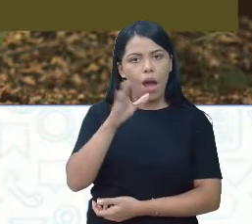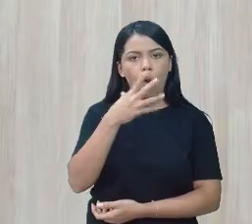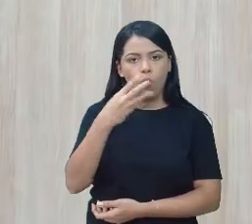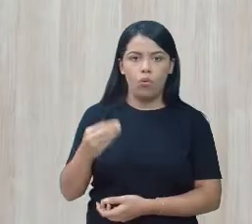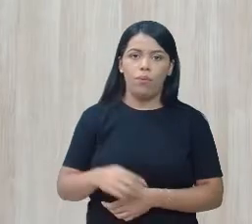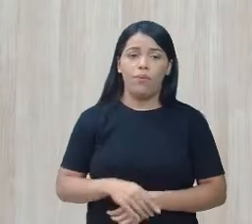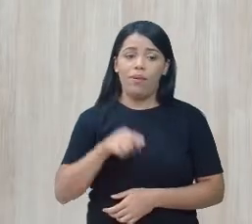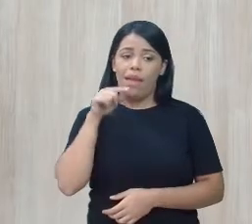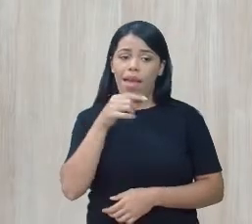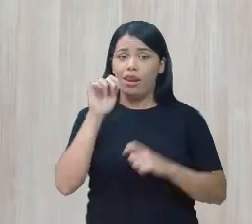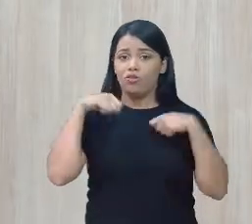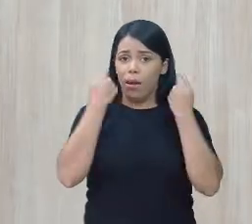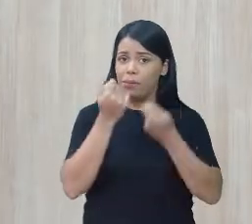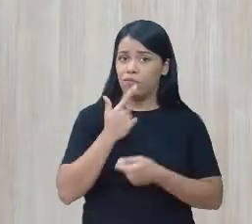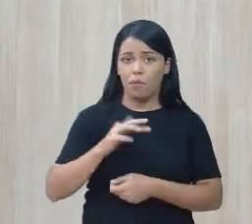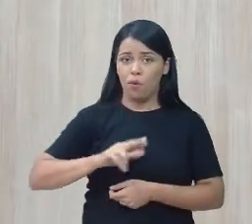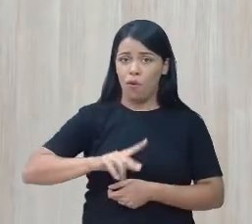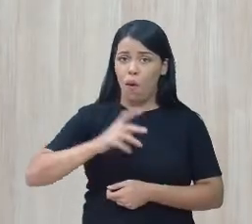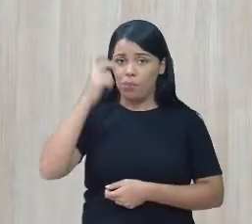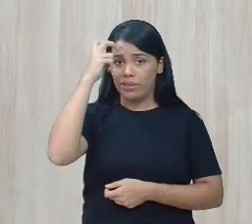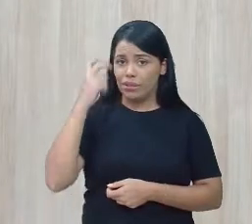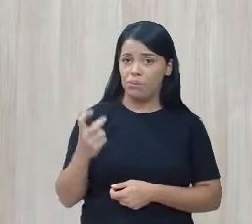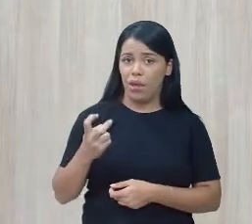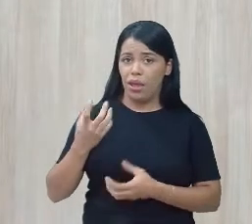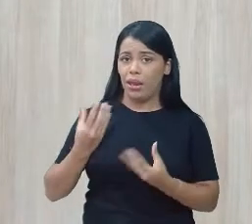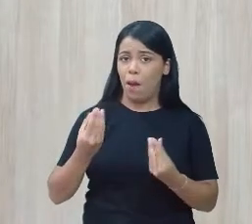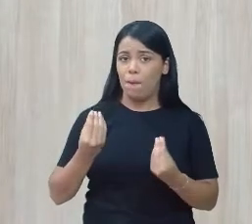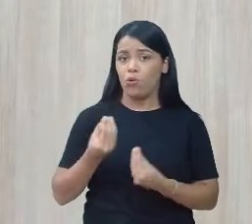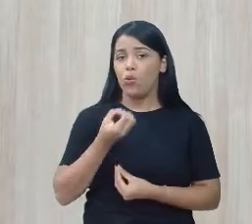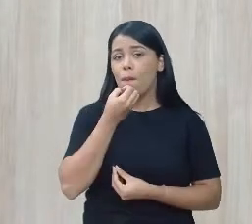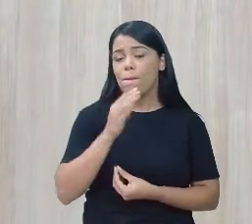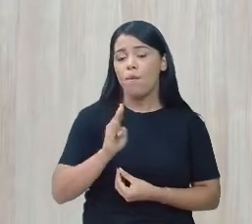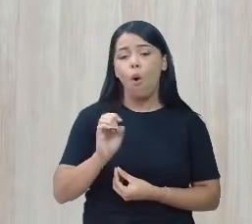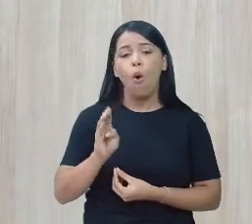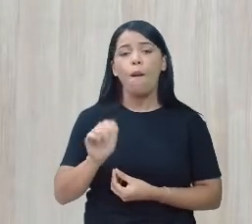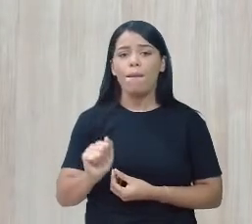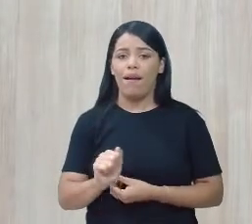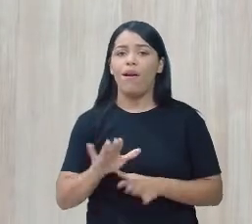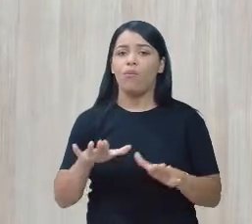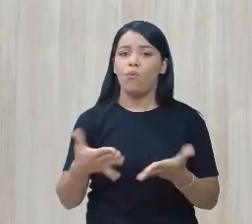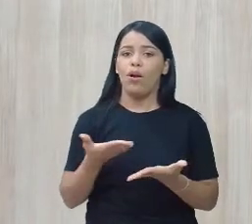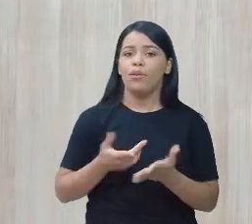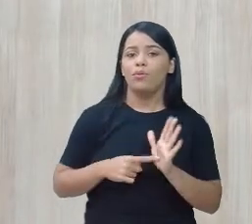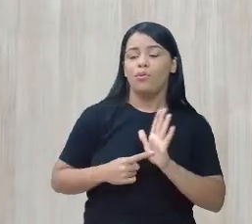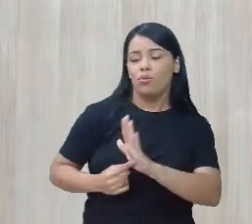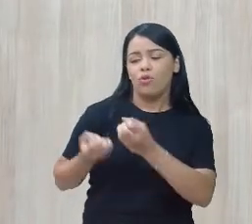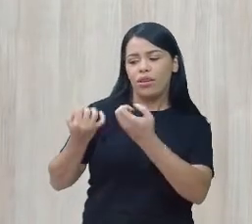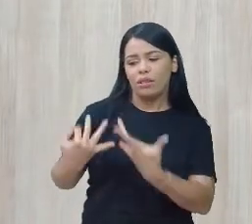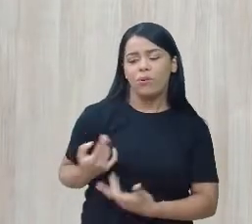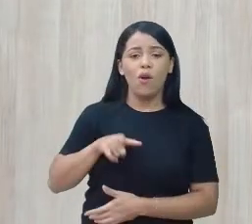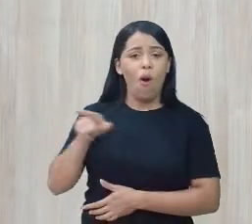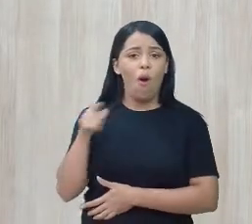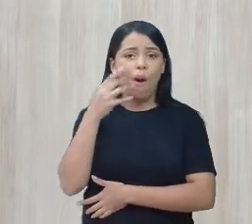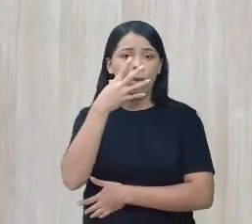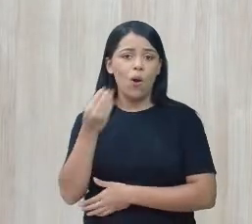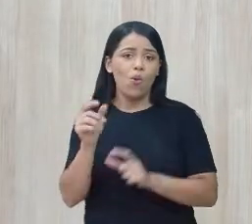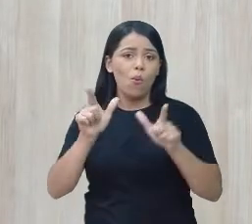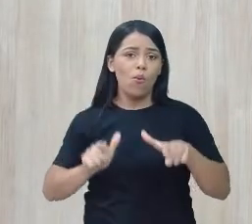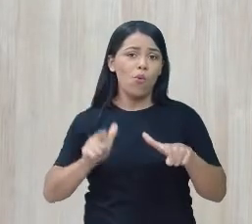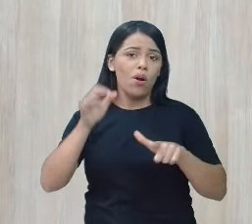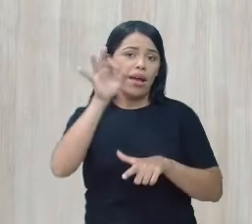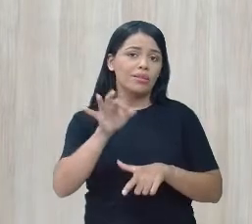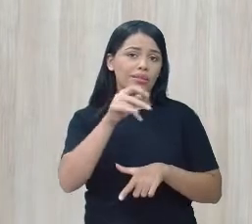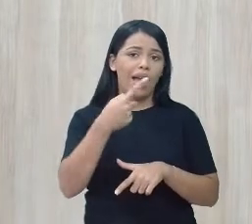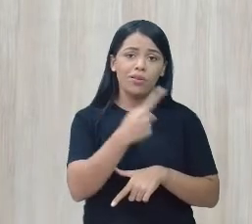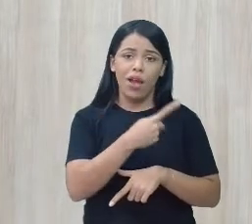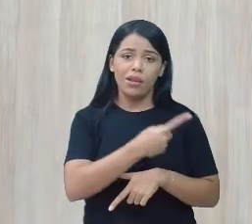foi muito esperta, não foi muito perspicaz, foi muito ingênua quando deu aí o trajeto de onde morava a sua vozinha para